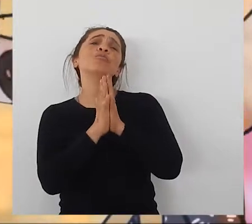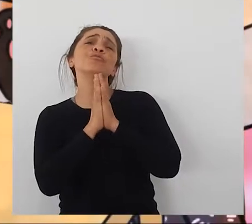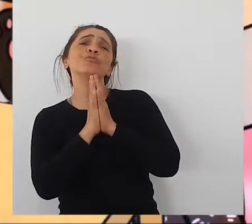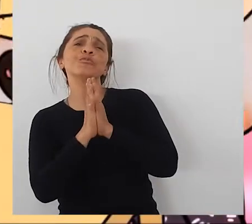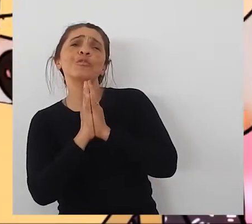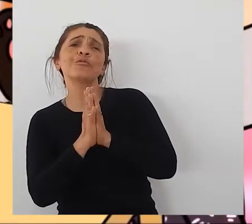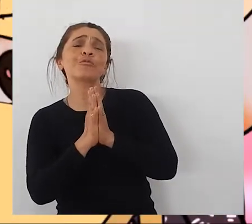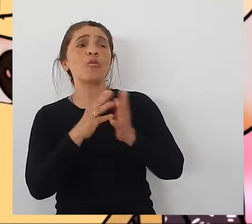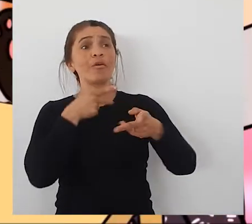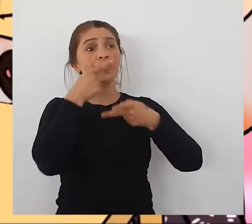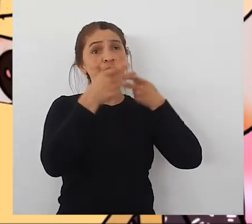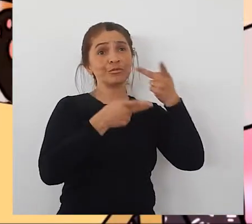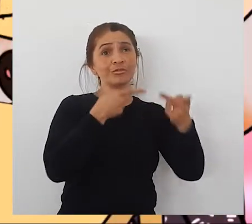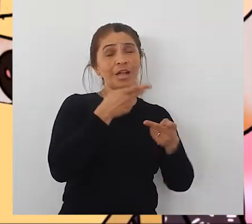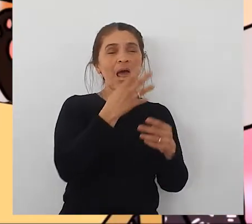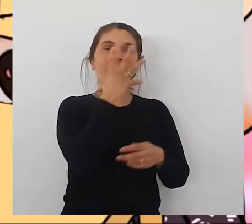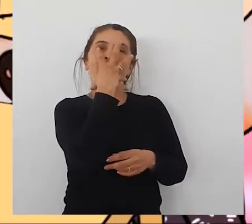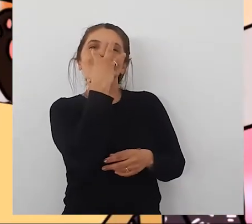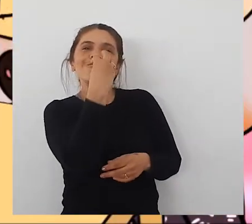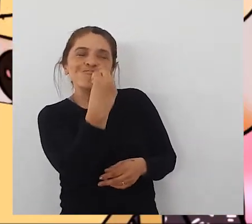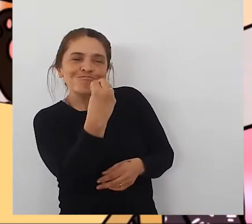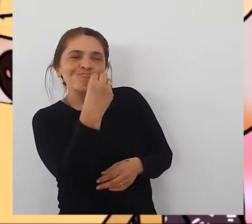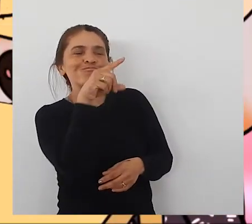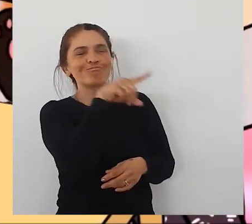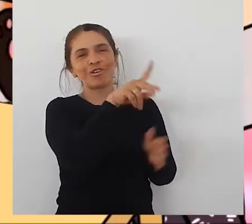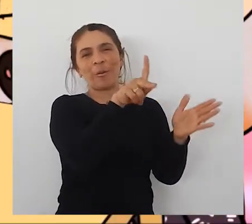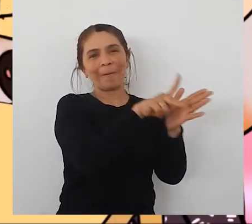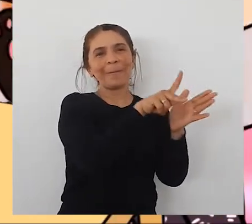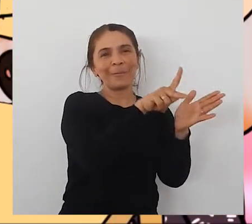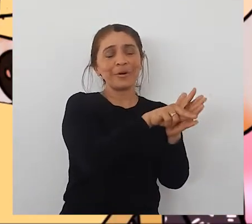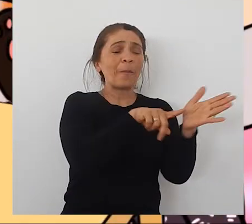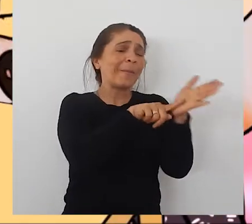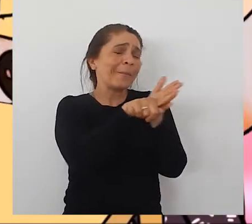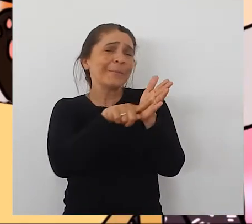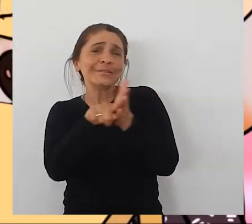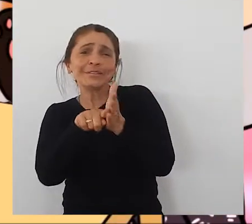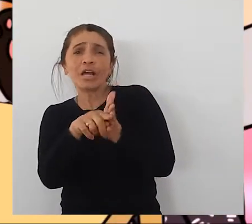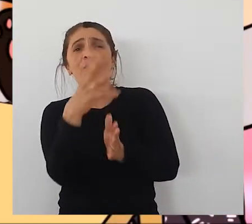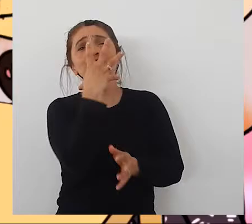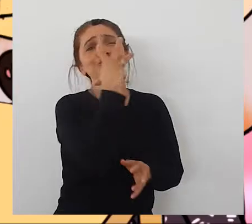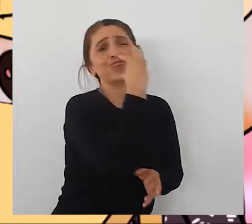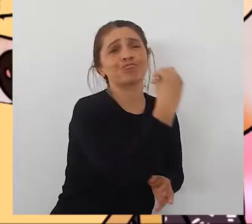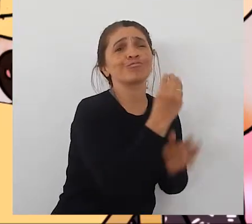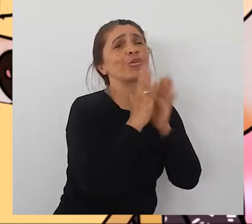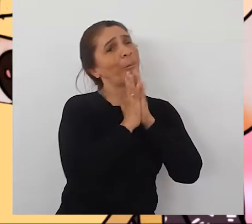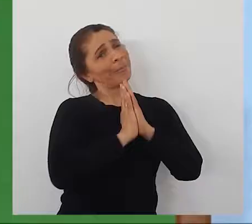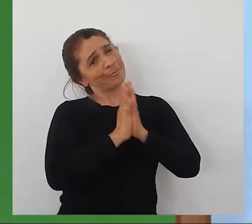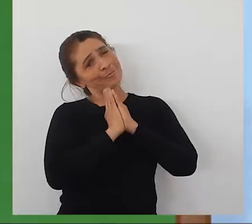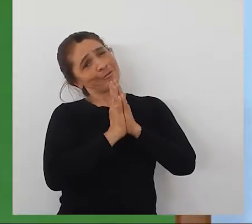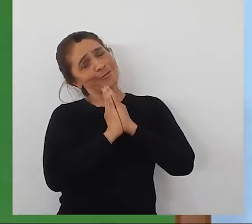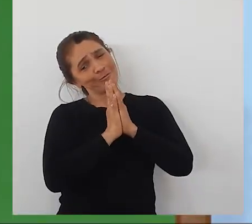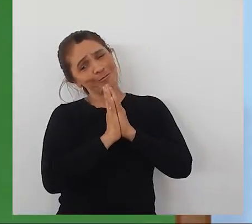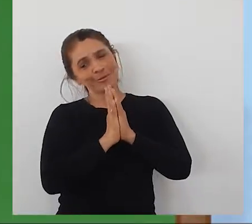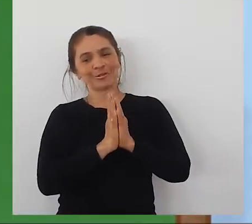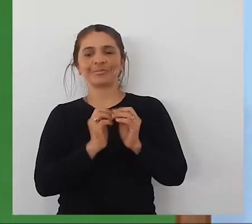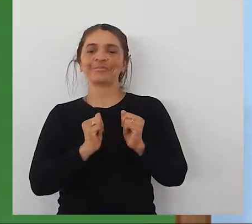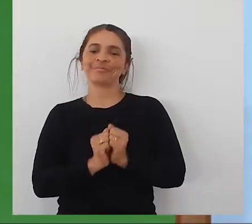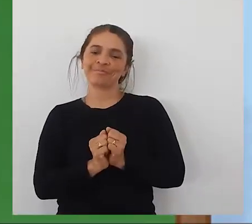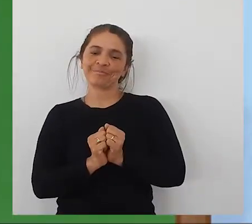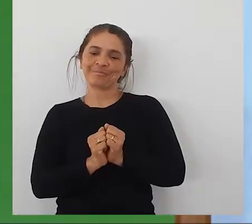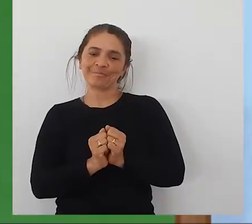Profi, por favor, vamos falar mais sobre os lobinhos. Lobinhos! Vamos pesquisar sobre os lobinhos.